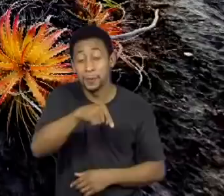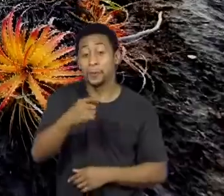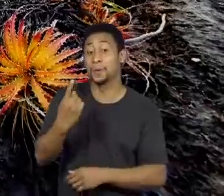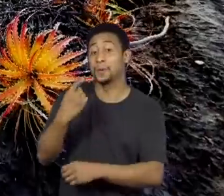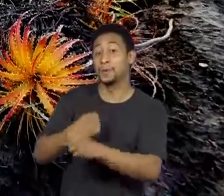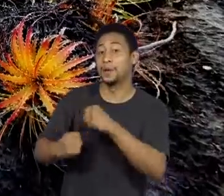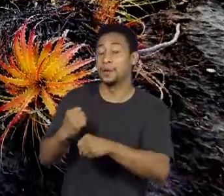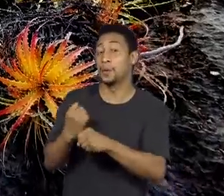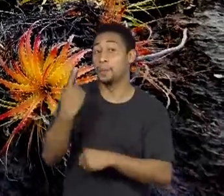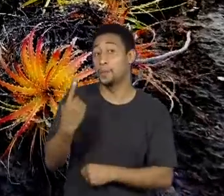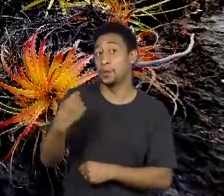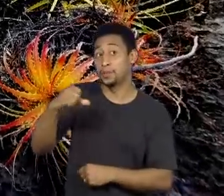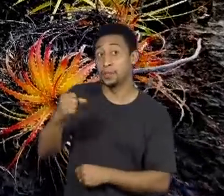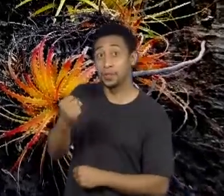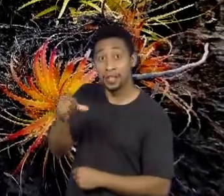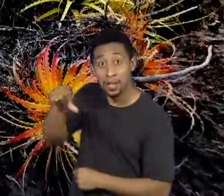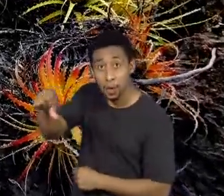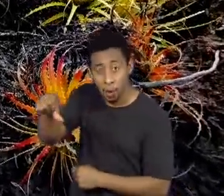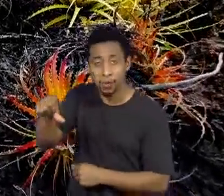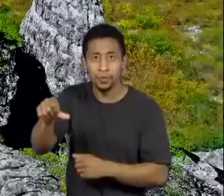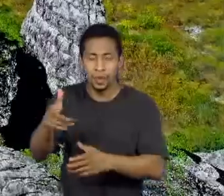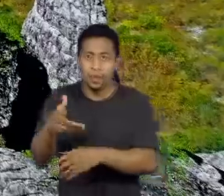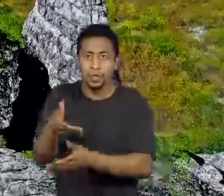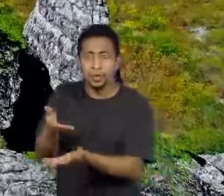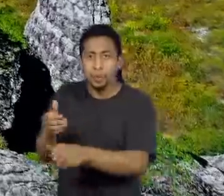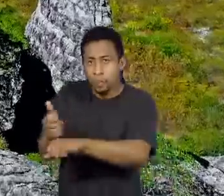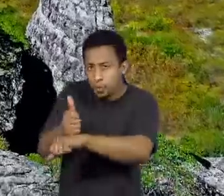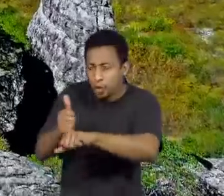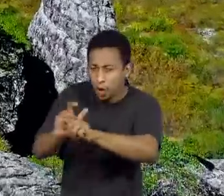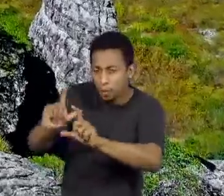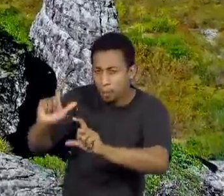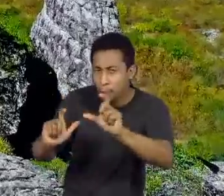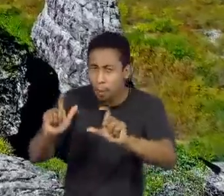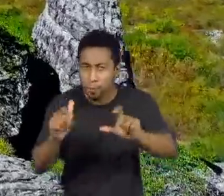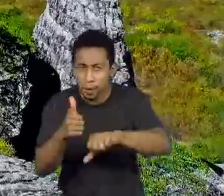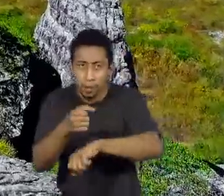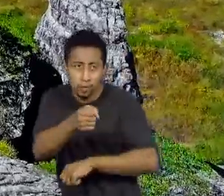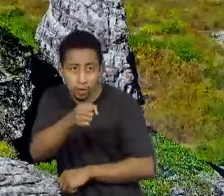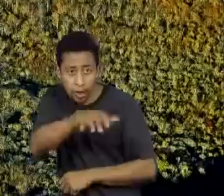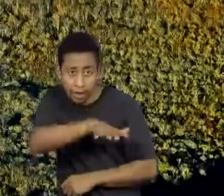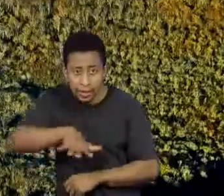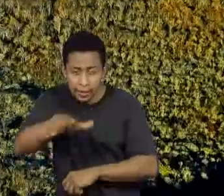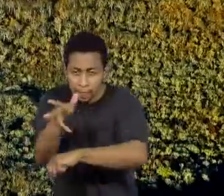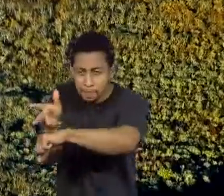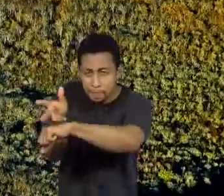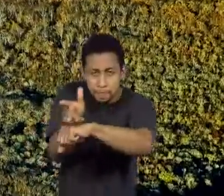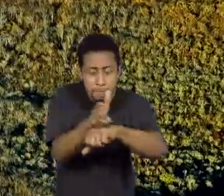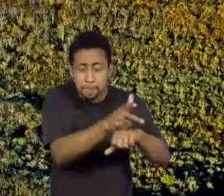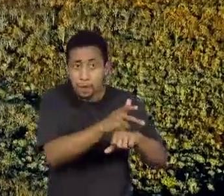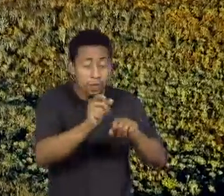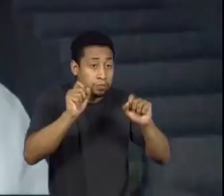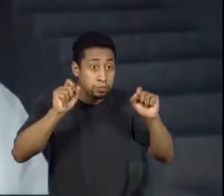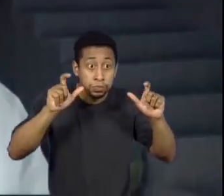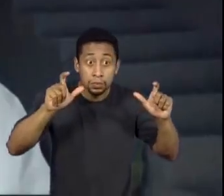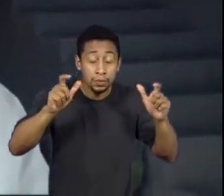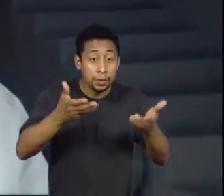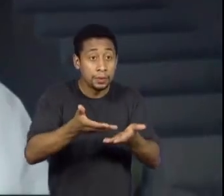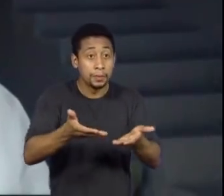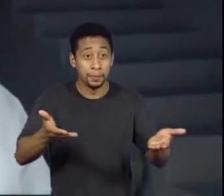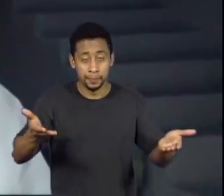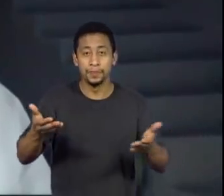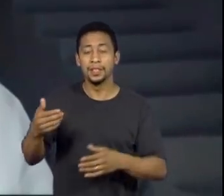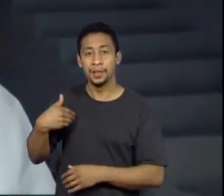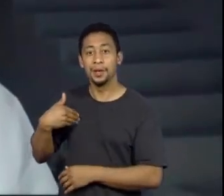desconhecida mudou a vida do fotojornalista e produtor cinematográfico. Quando eu cheguei no Piauí, na década